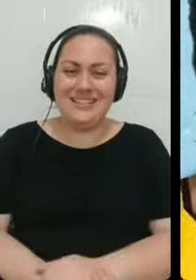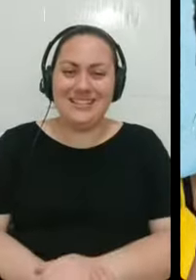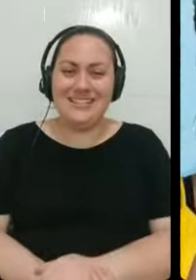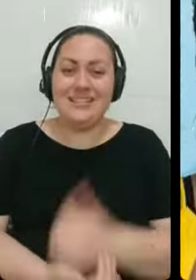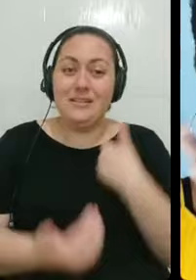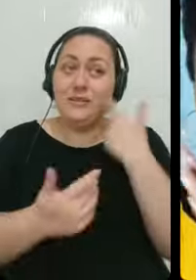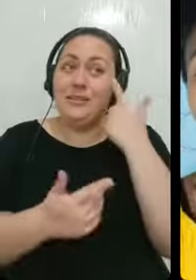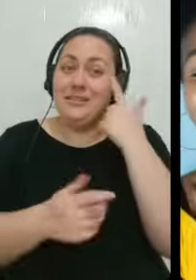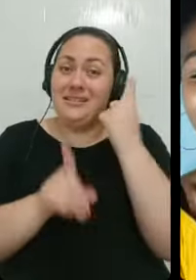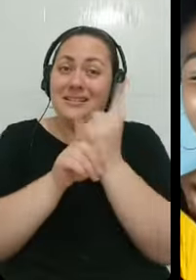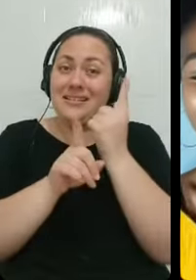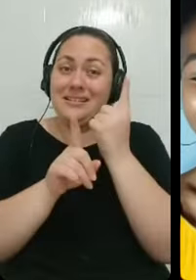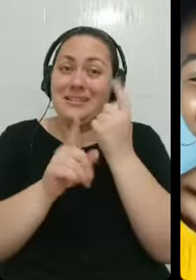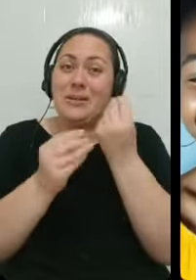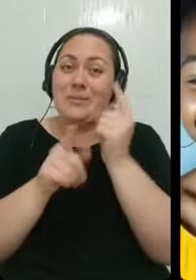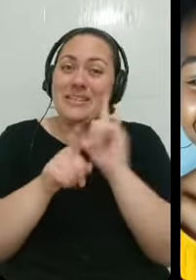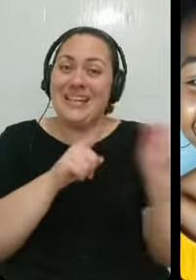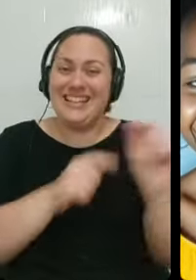descobrir como é que sai.